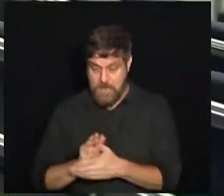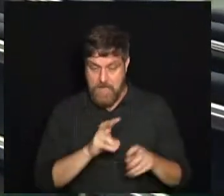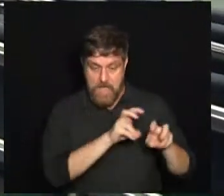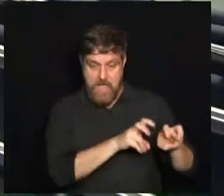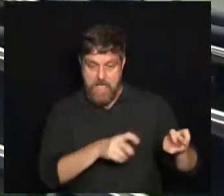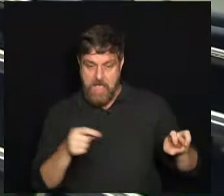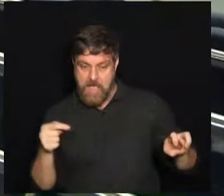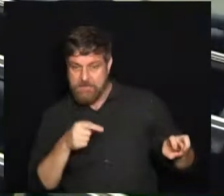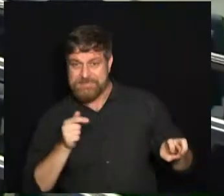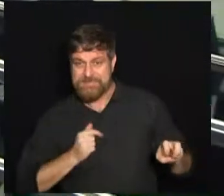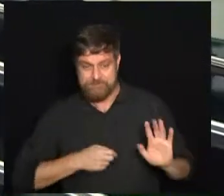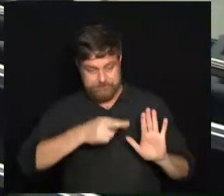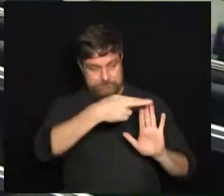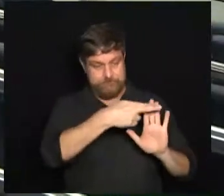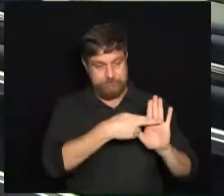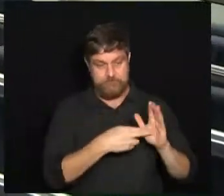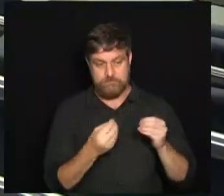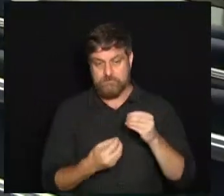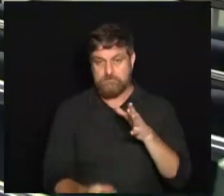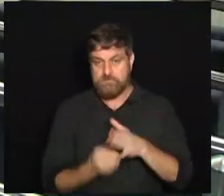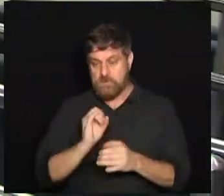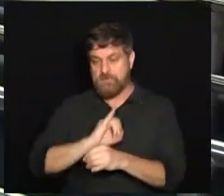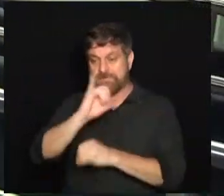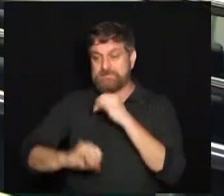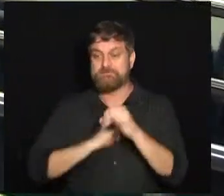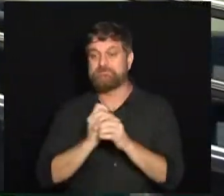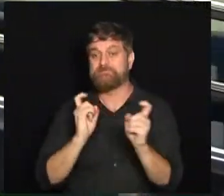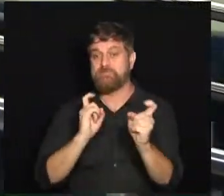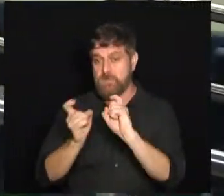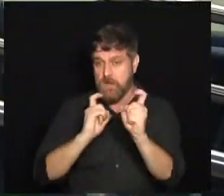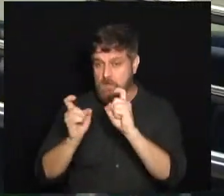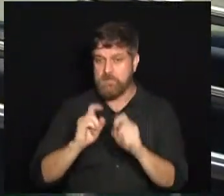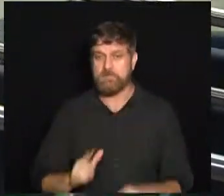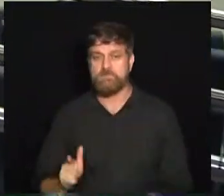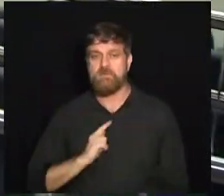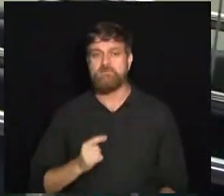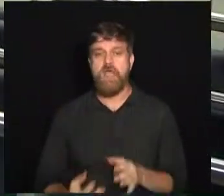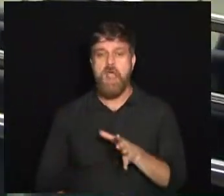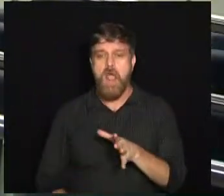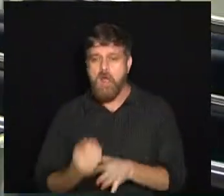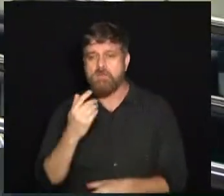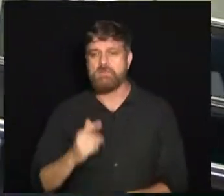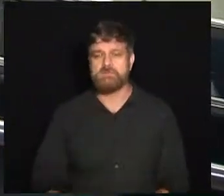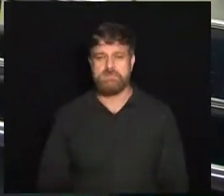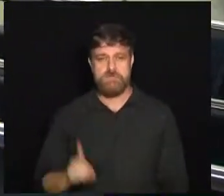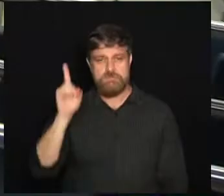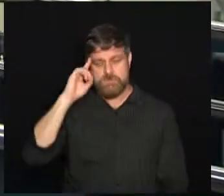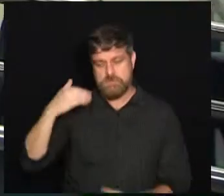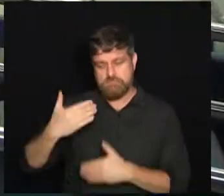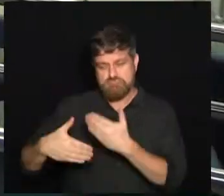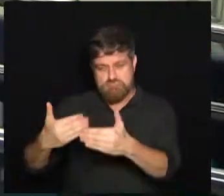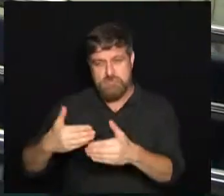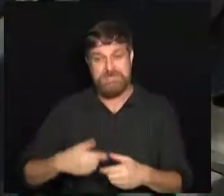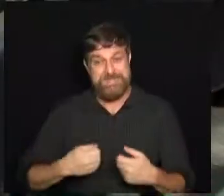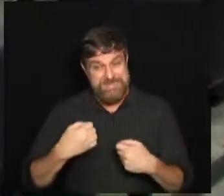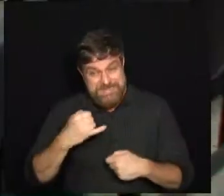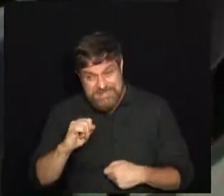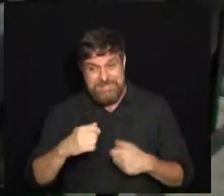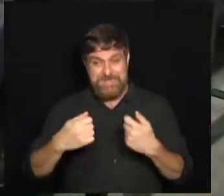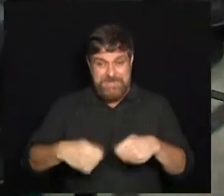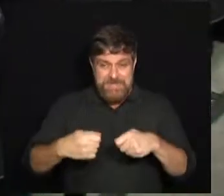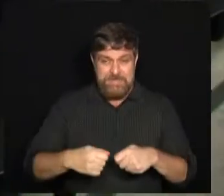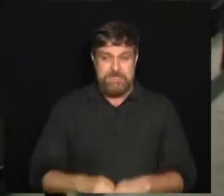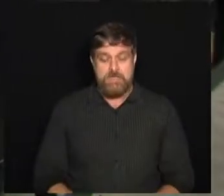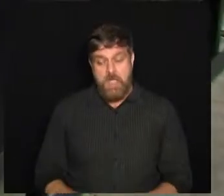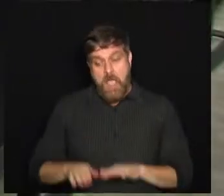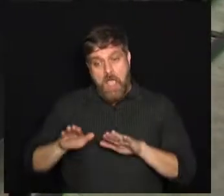diretora disciplinar o sistema remoto e as reuniões, mas isso deverá ocorrer nos próximos dias conforme a necessidade. Por